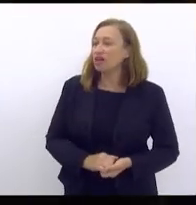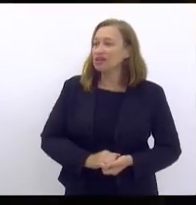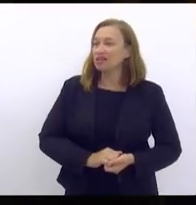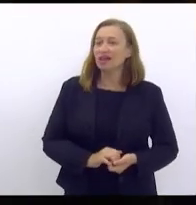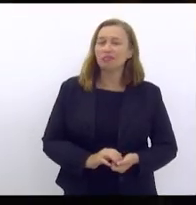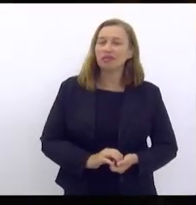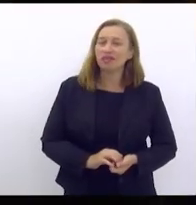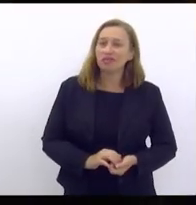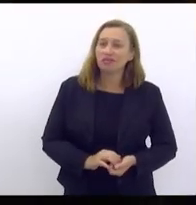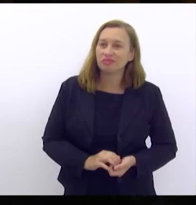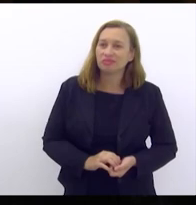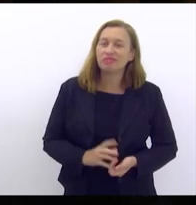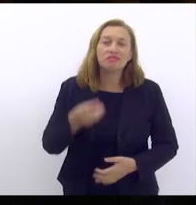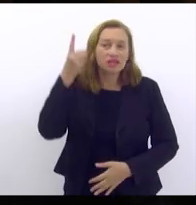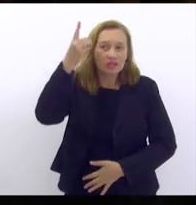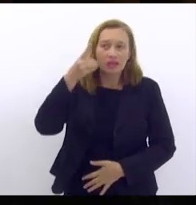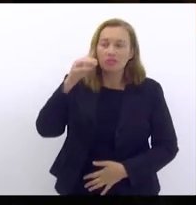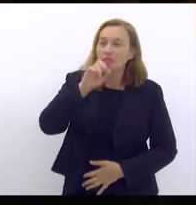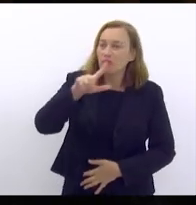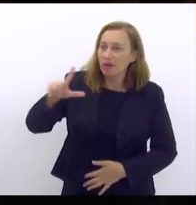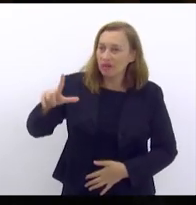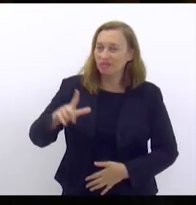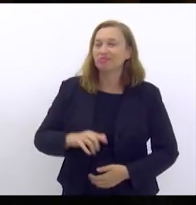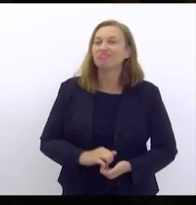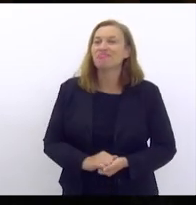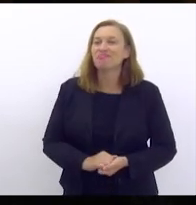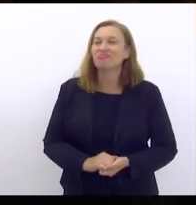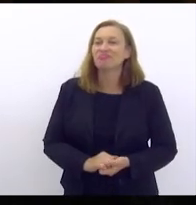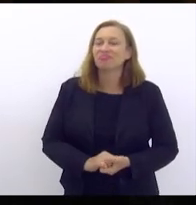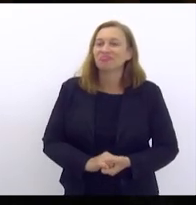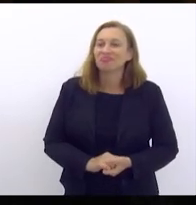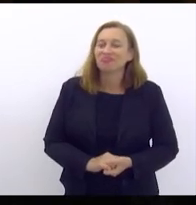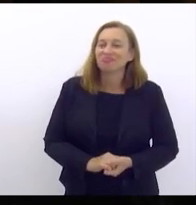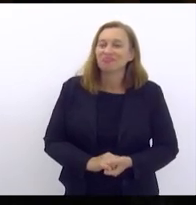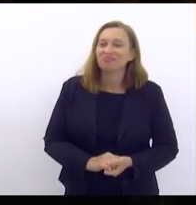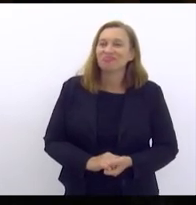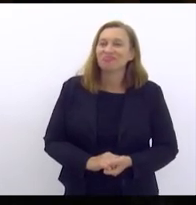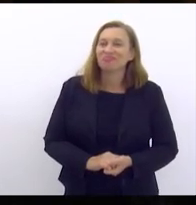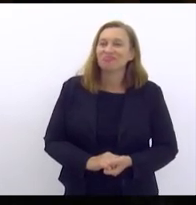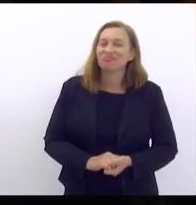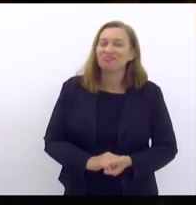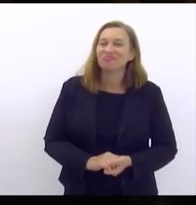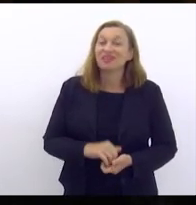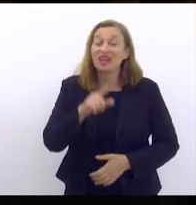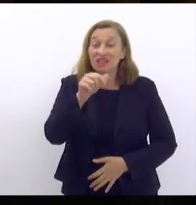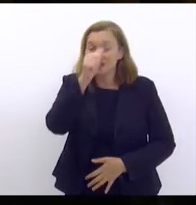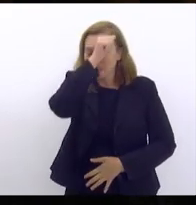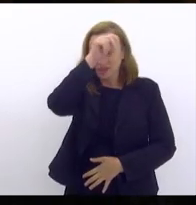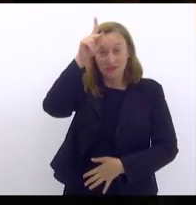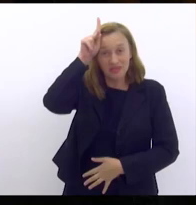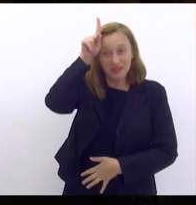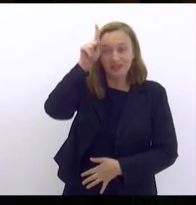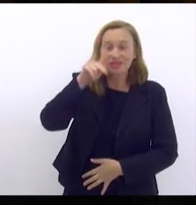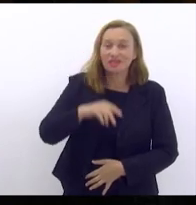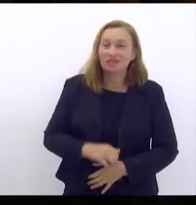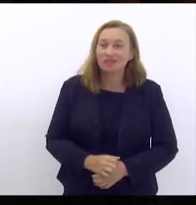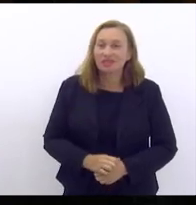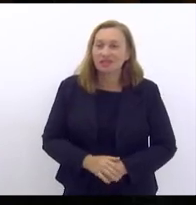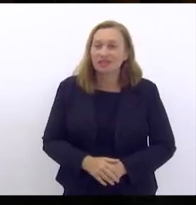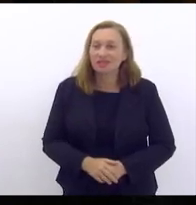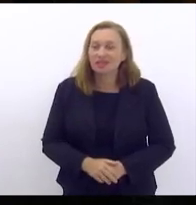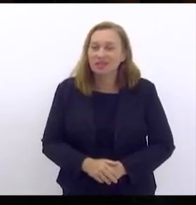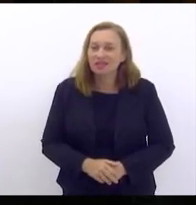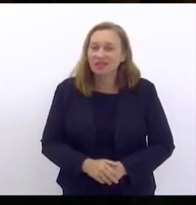Poubel, faço minhas as suas palavras e faço um questionamento para Vossa Excelência. Esse prefeito